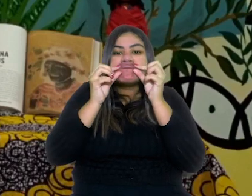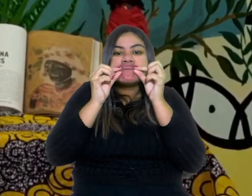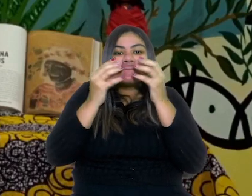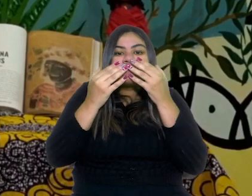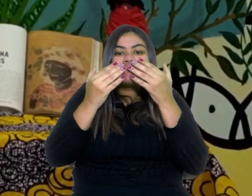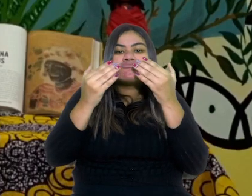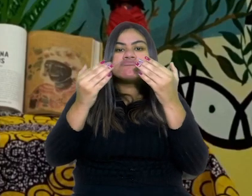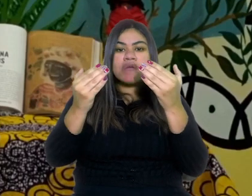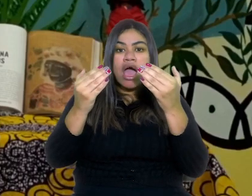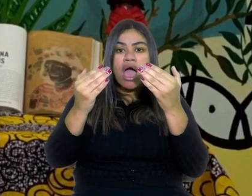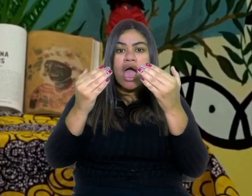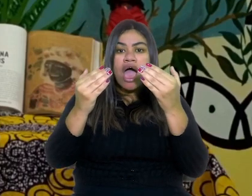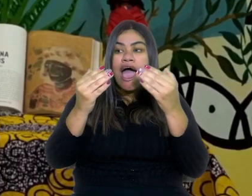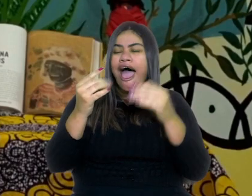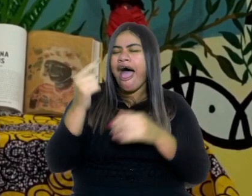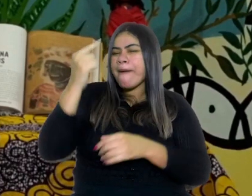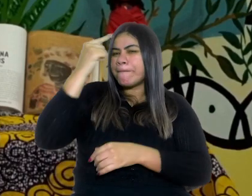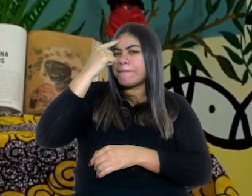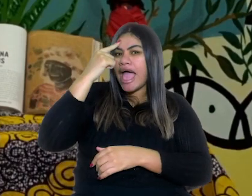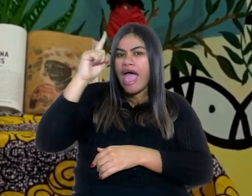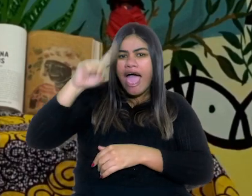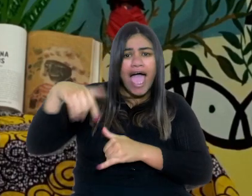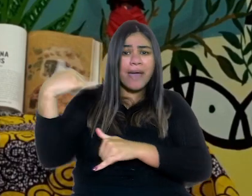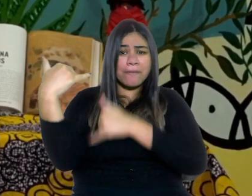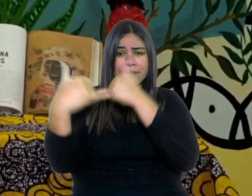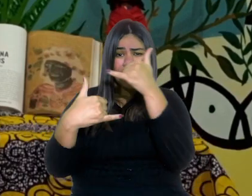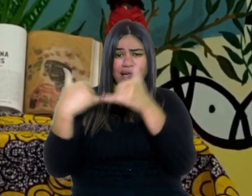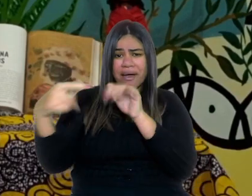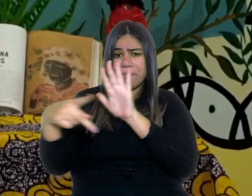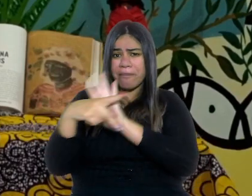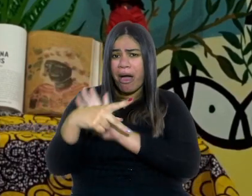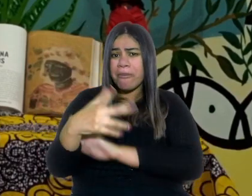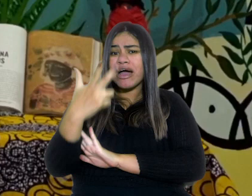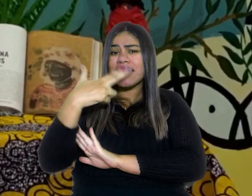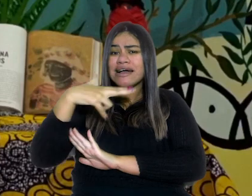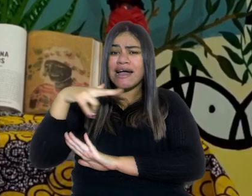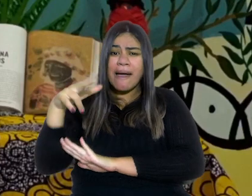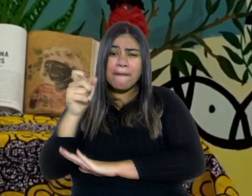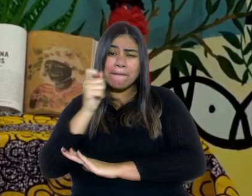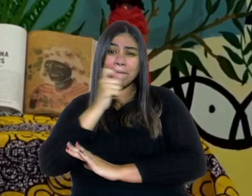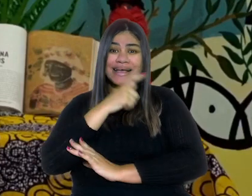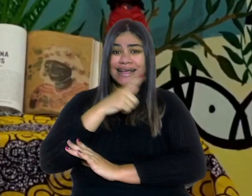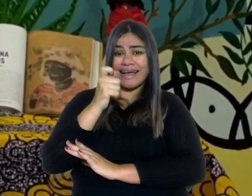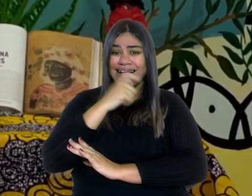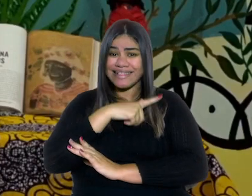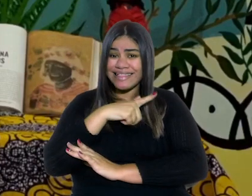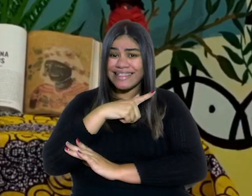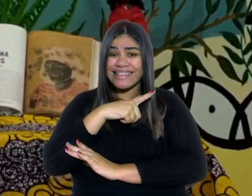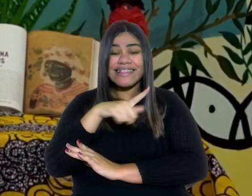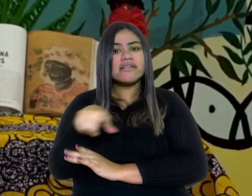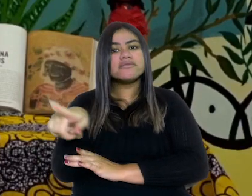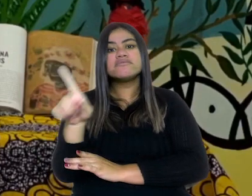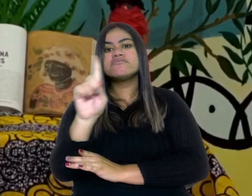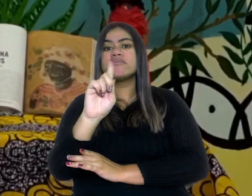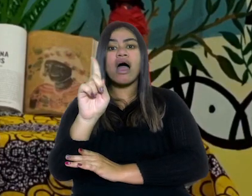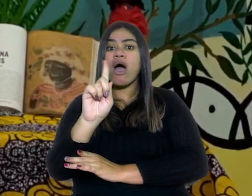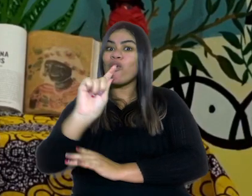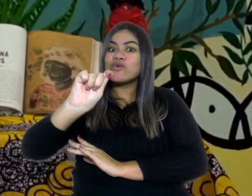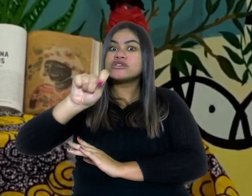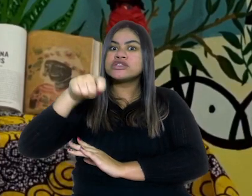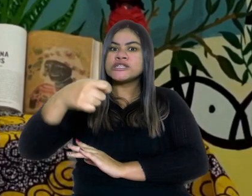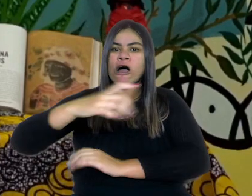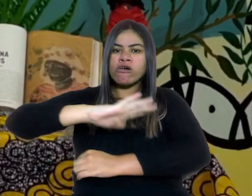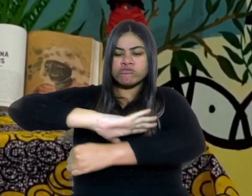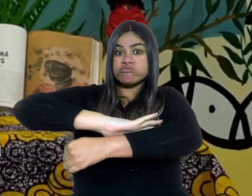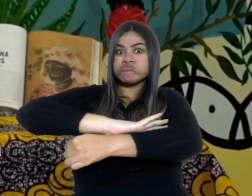grossos, que aquilo não era brincadeira de criança, que não era piada de adolescente, que aquilo era racismo,